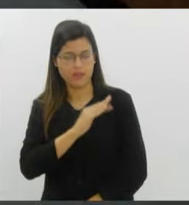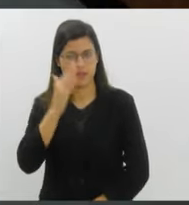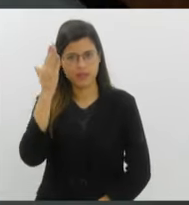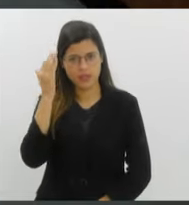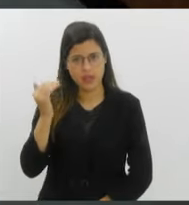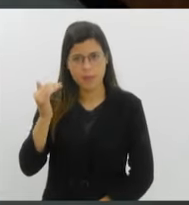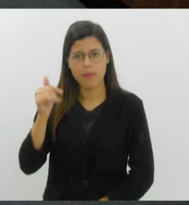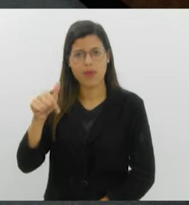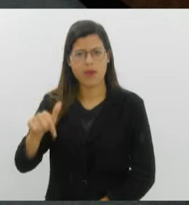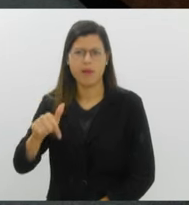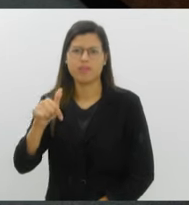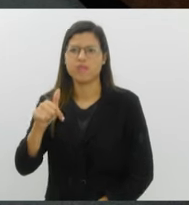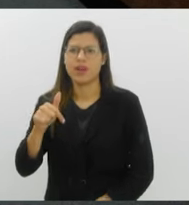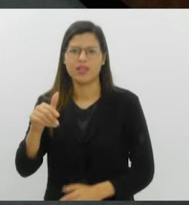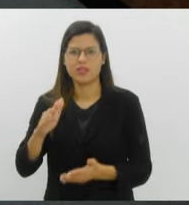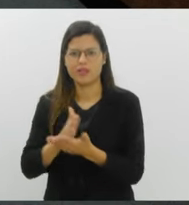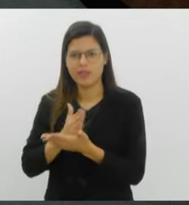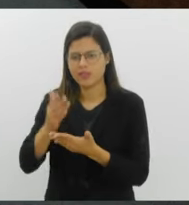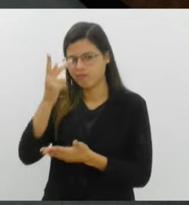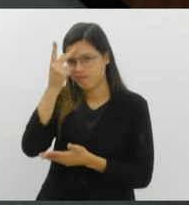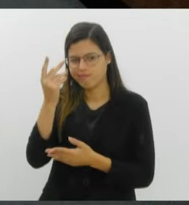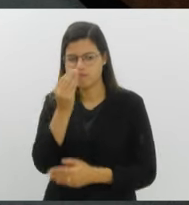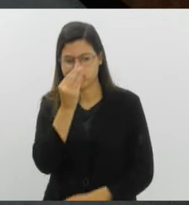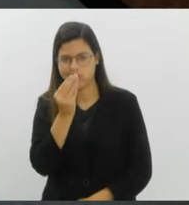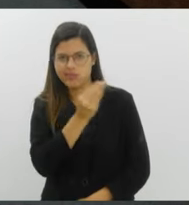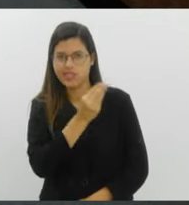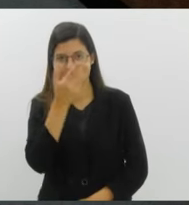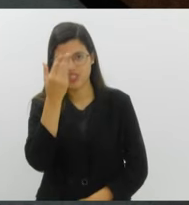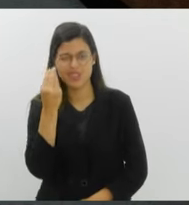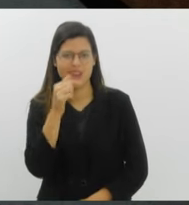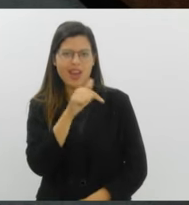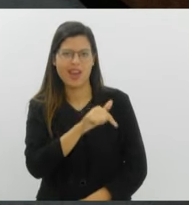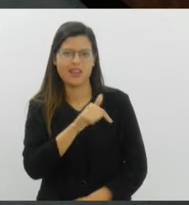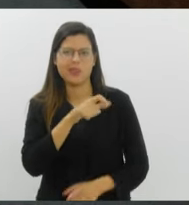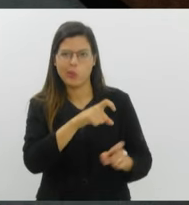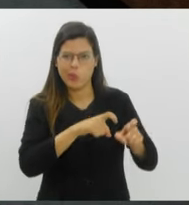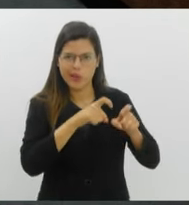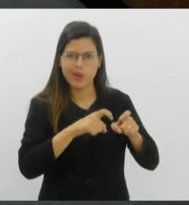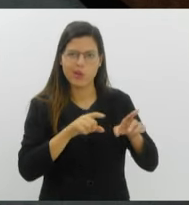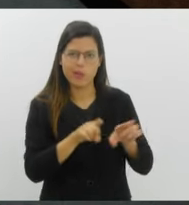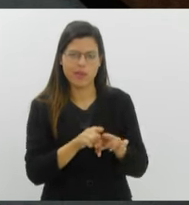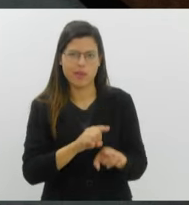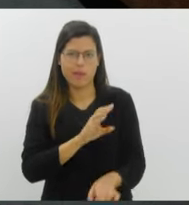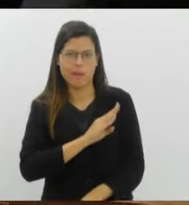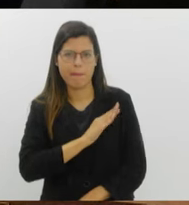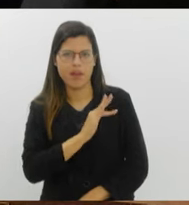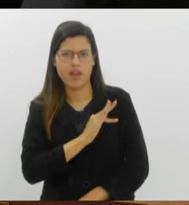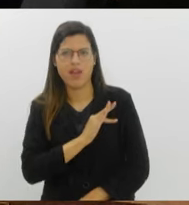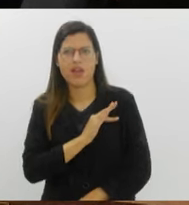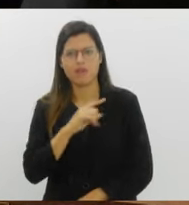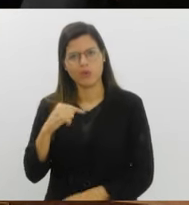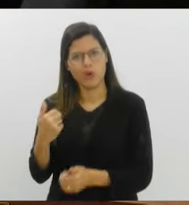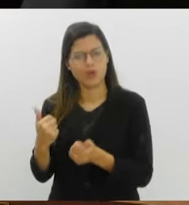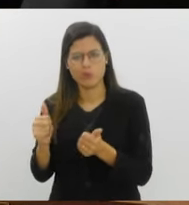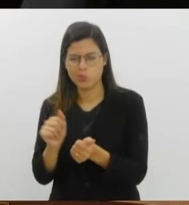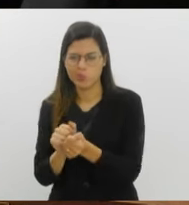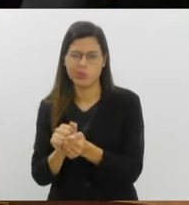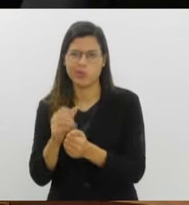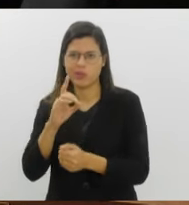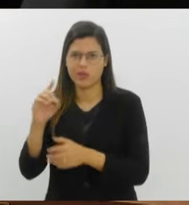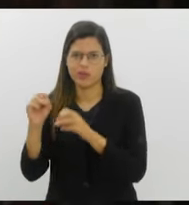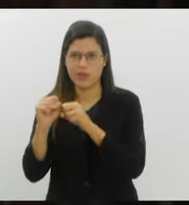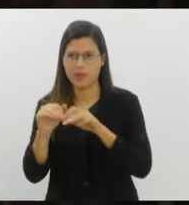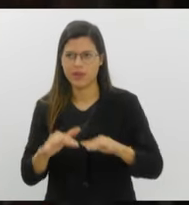esquecido a Baixada Fluminense, o interior. Então seja bem-vindo e pode contar conosco aqui. Muito obrigado, Deus abençoe. Deputado. Uma honra para mim, obrigado